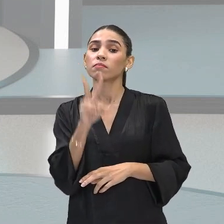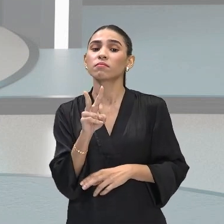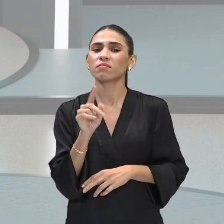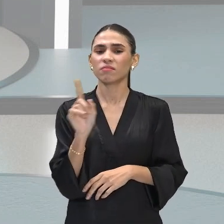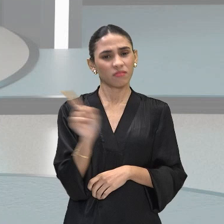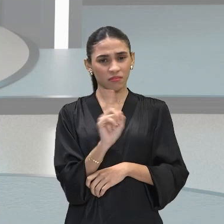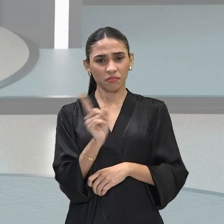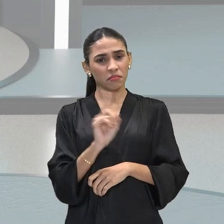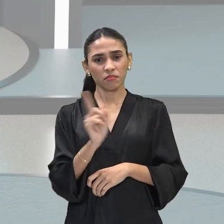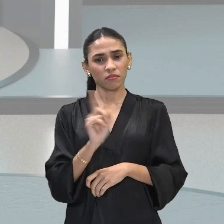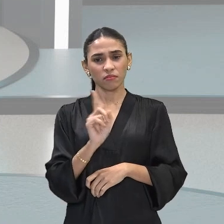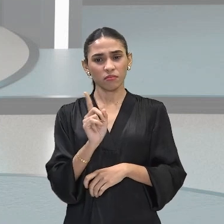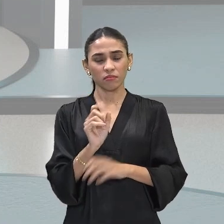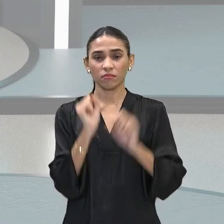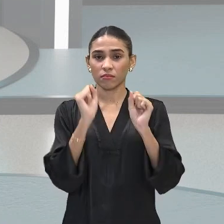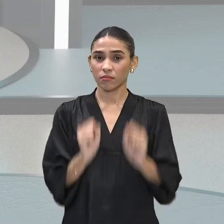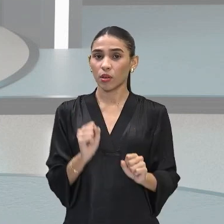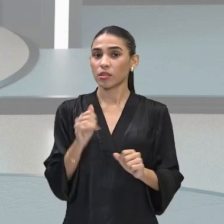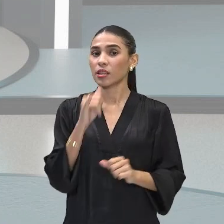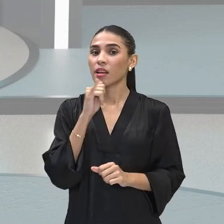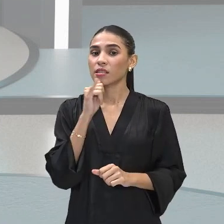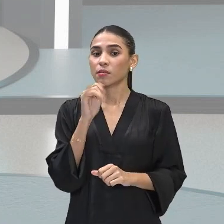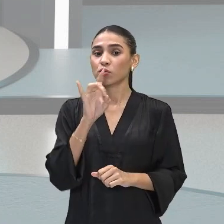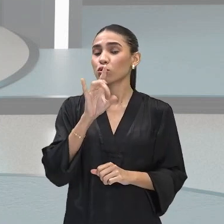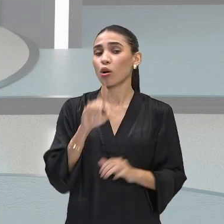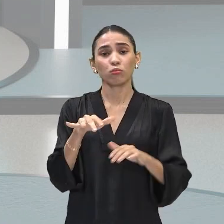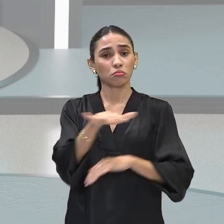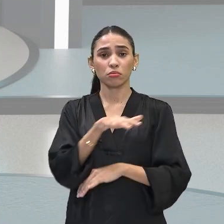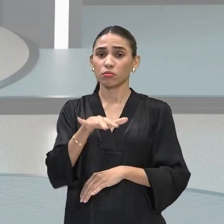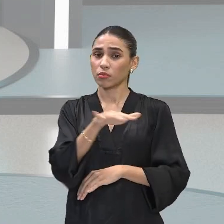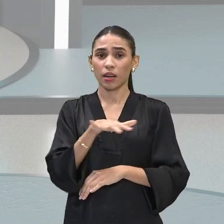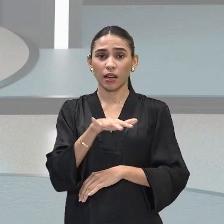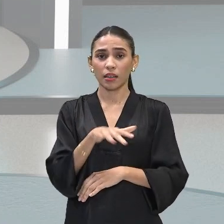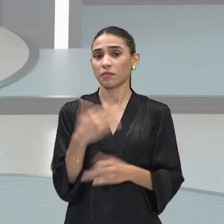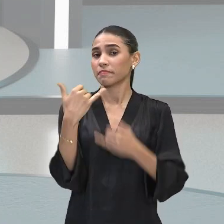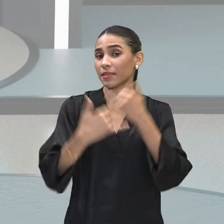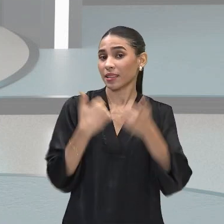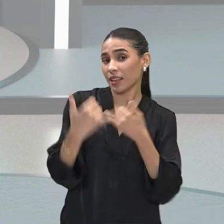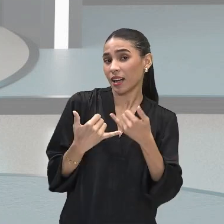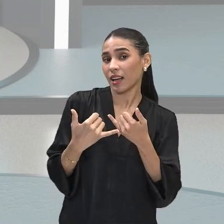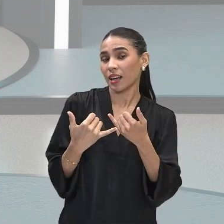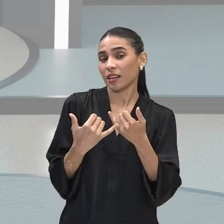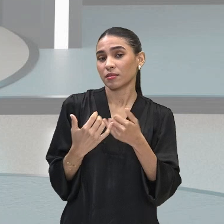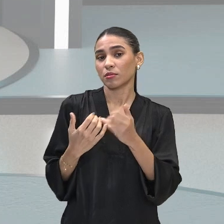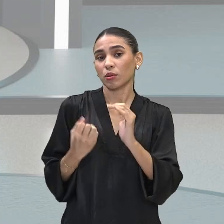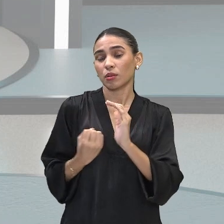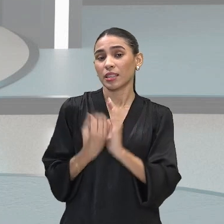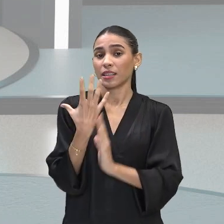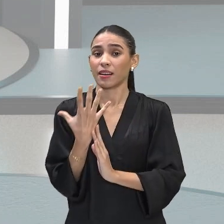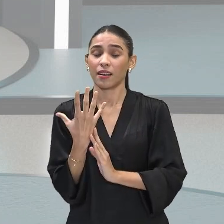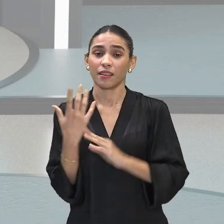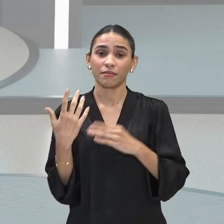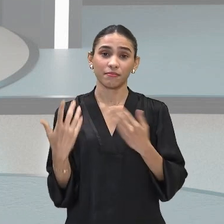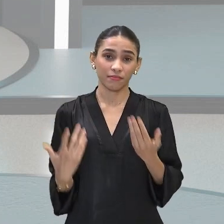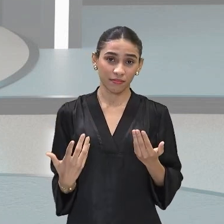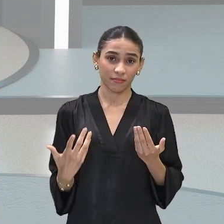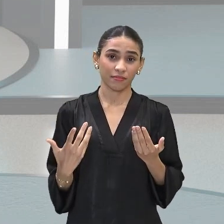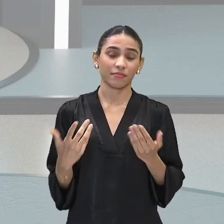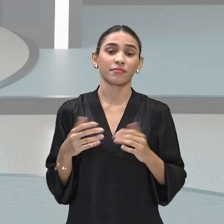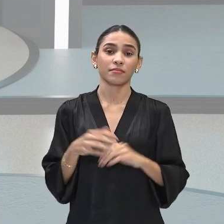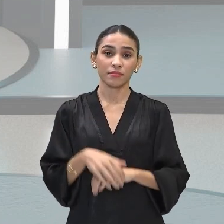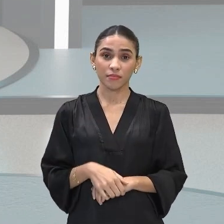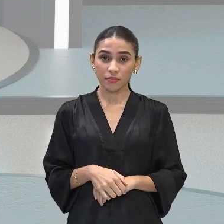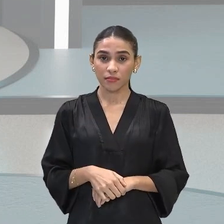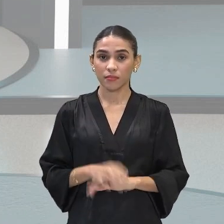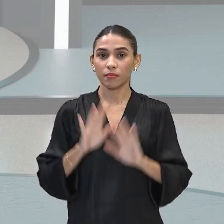não. Pode ser ali um espaço para brincar, para montar, mas